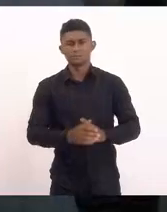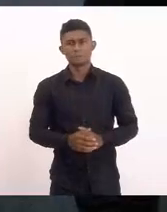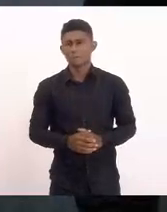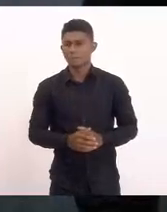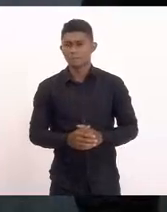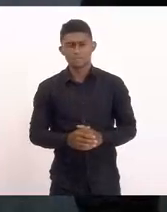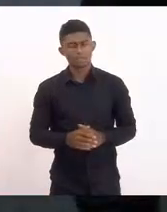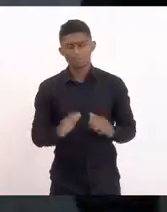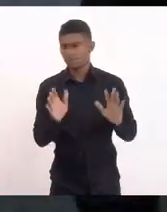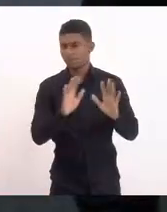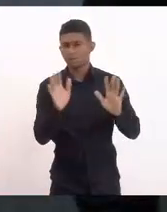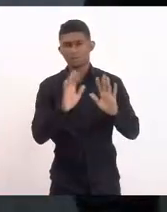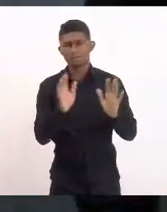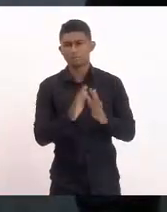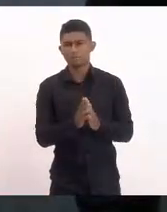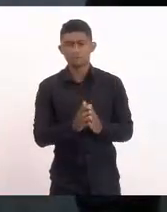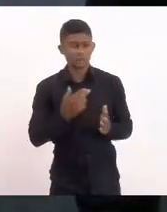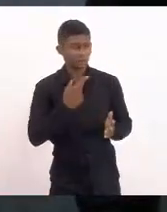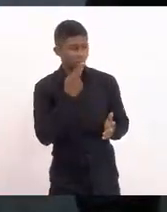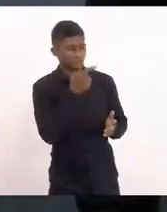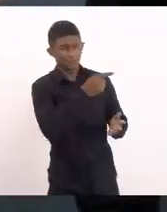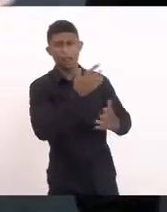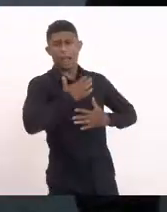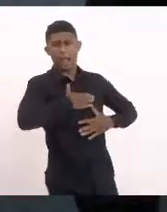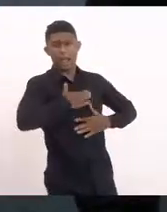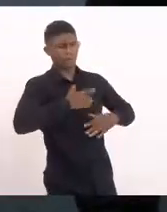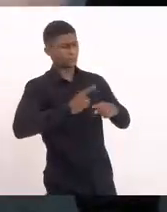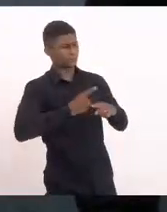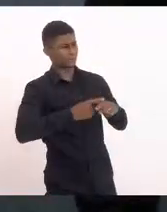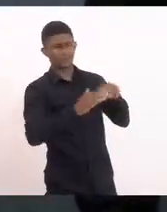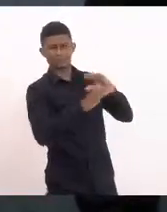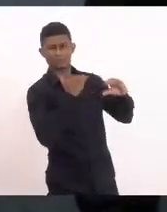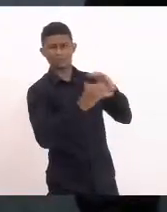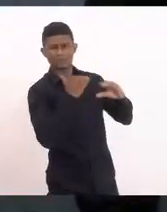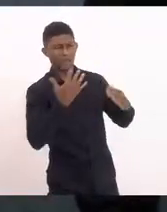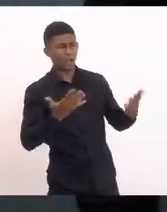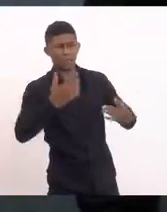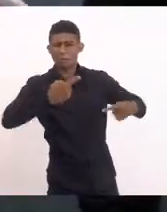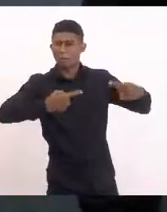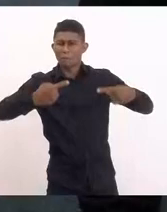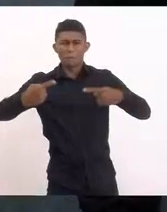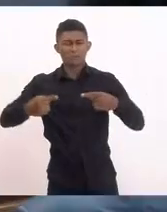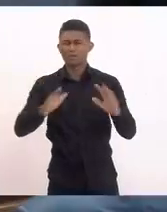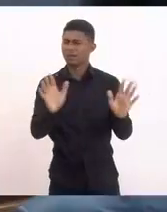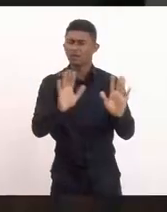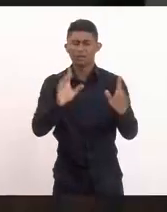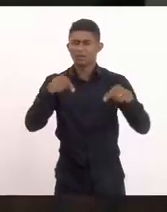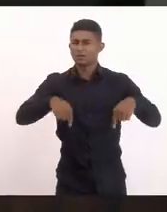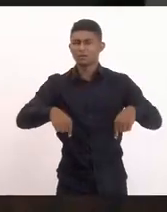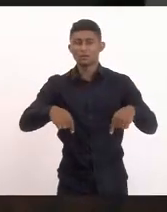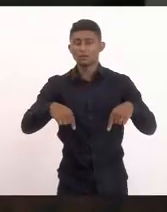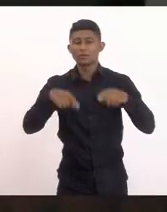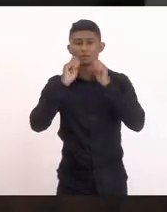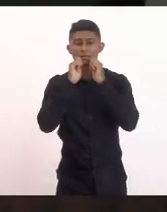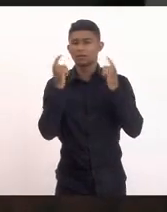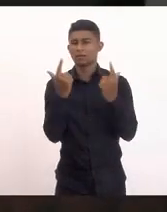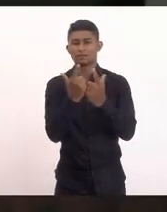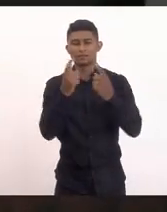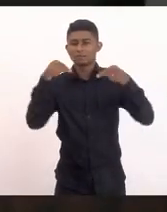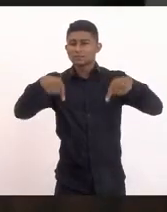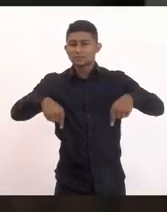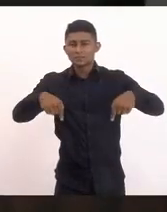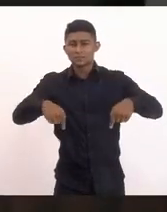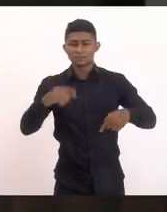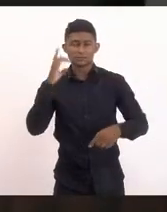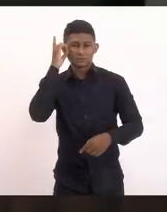Por favor, Lucinha, por favor. Para o nosso líder aqui, que ele fique calmo, que nenhuma mensagem mais vai ser discutida para nós. Não, fica tranquilo. Aqui é o parlamento. Os deputados